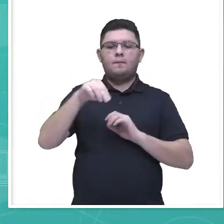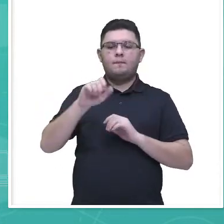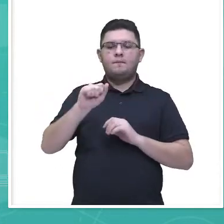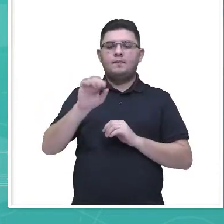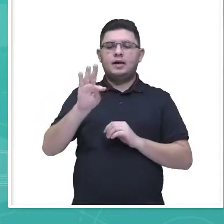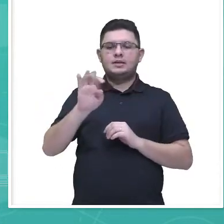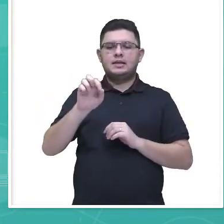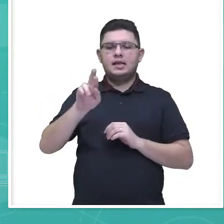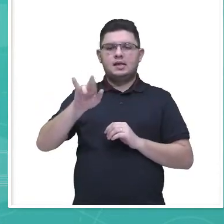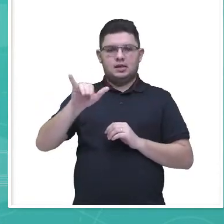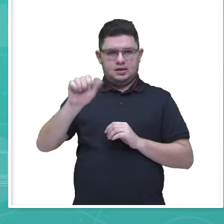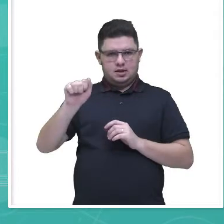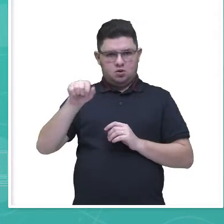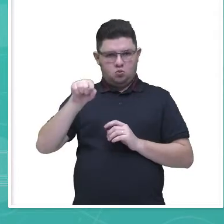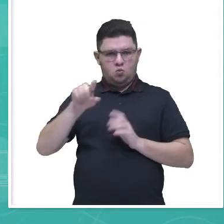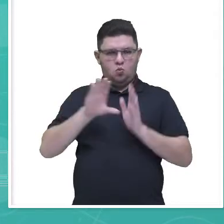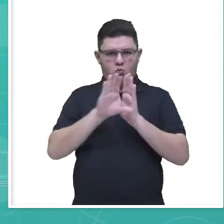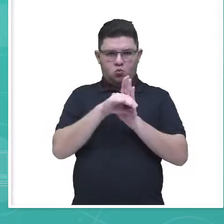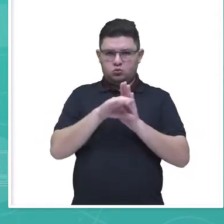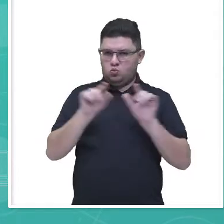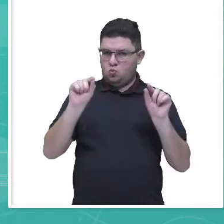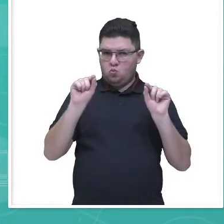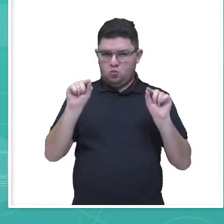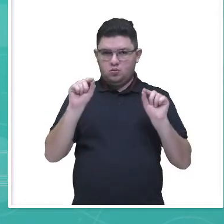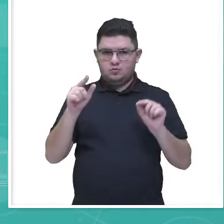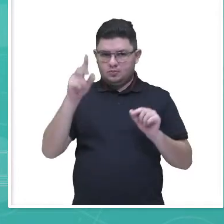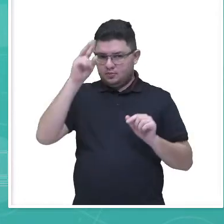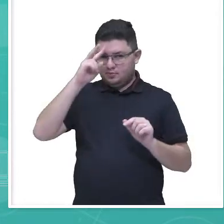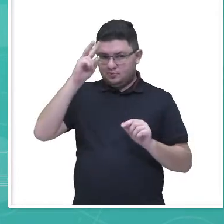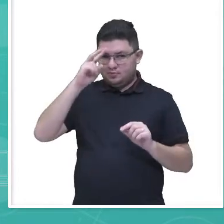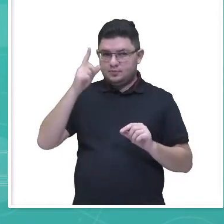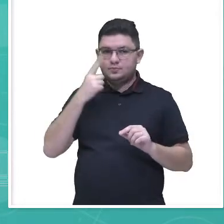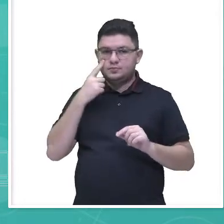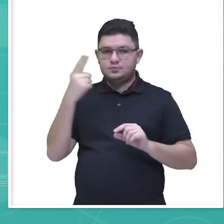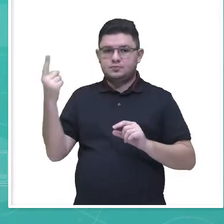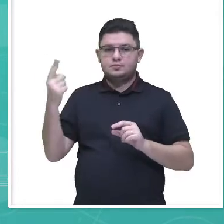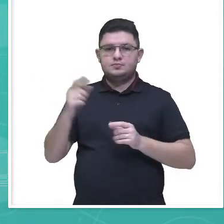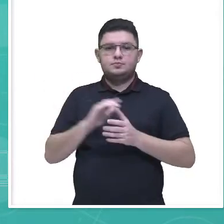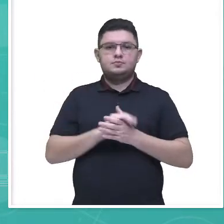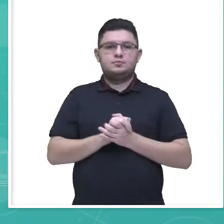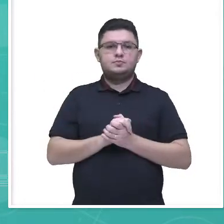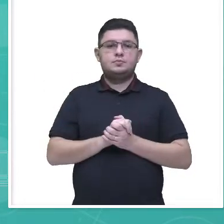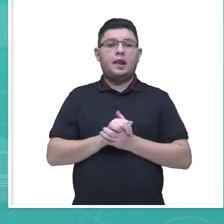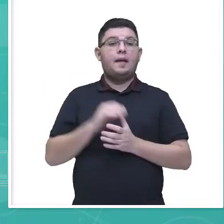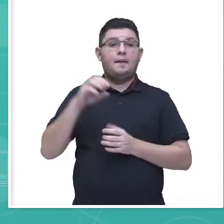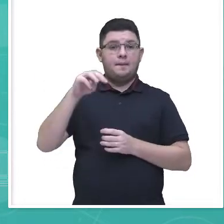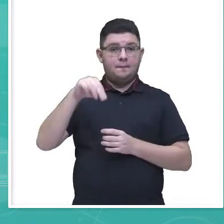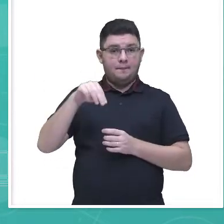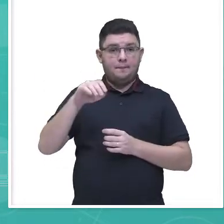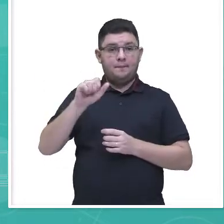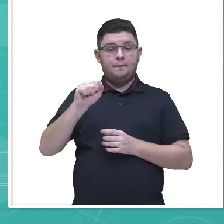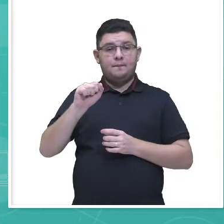dar aquele link aí na nossa aula de hoje. Então, olha só, vamos relembrar aí o conceito de matéria. Matéria, então,